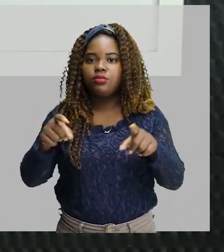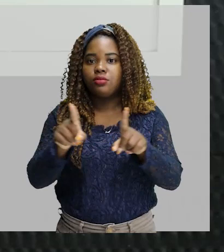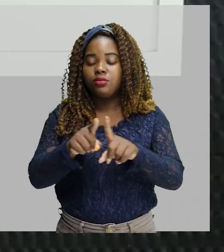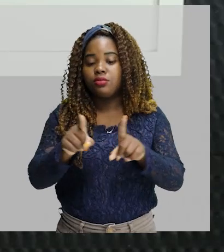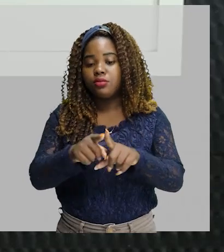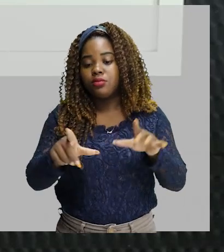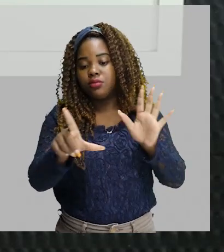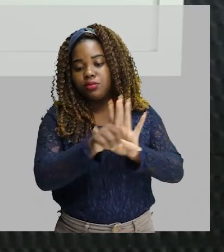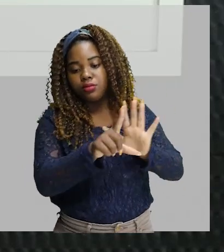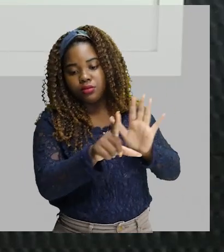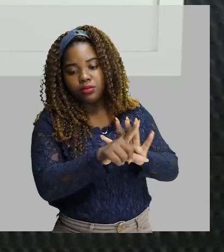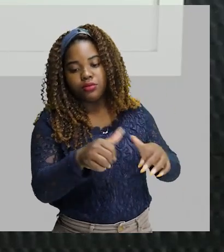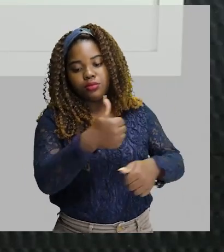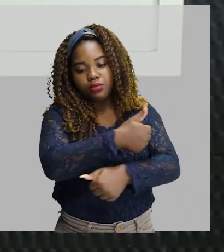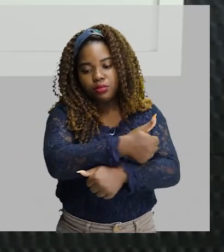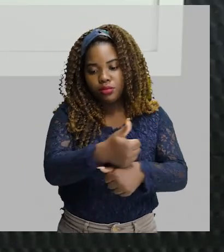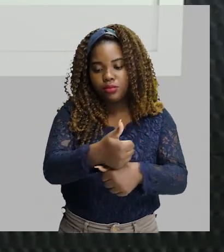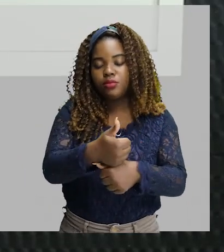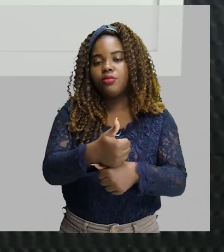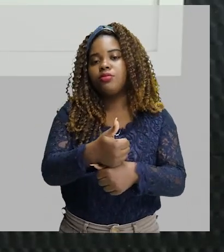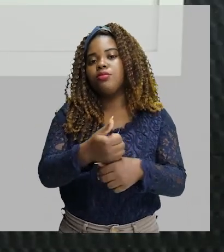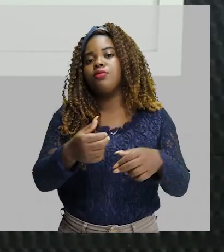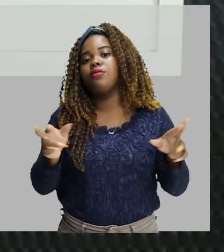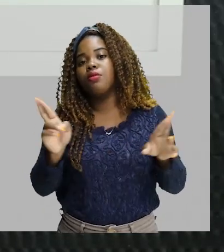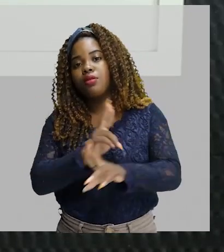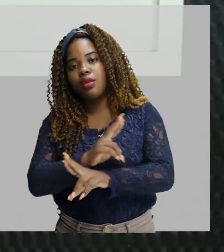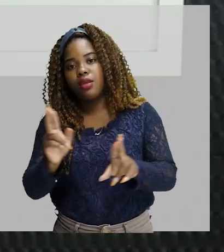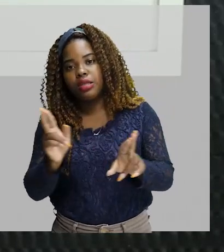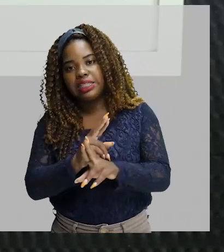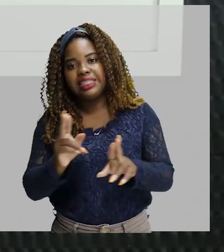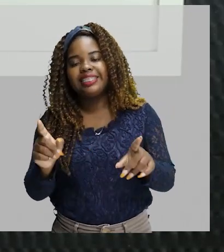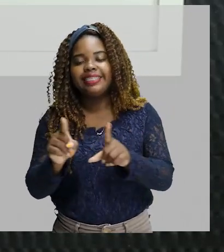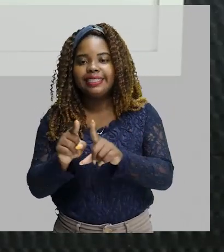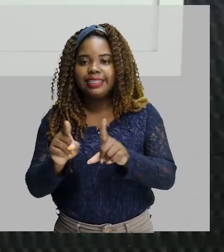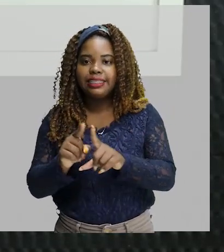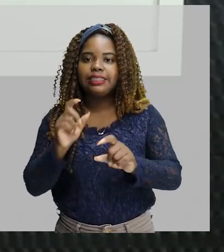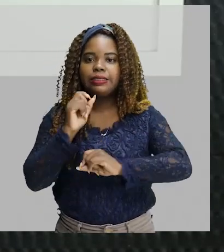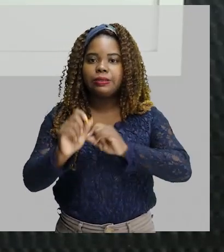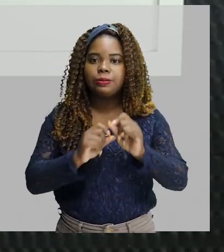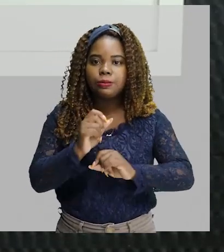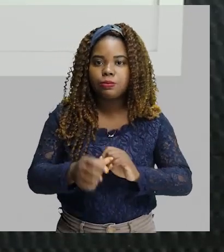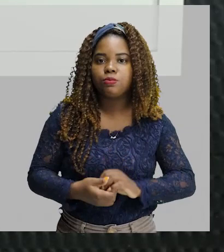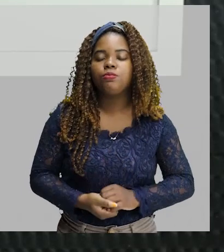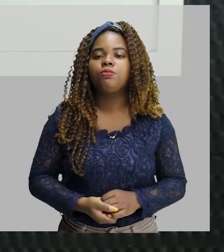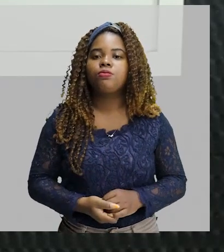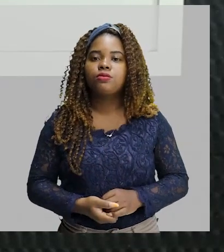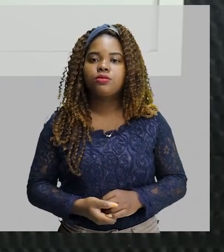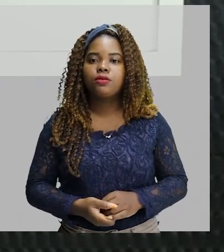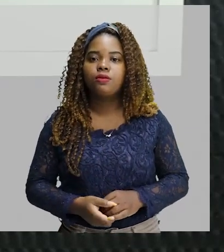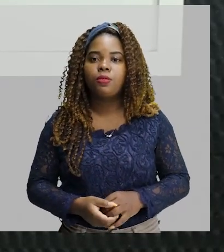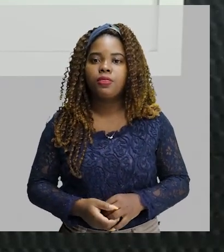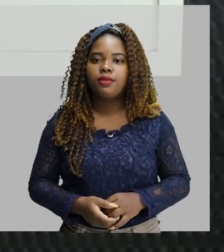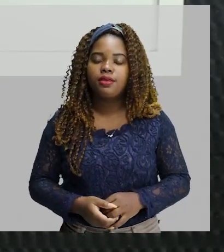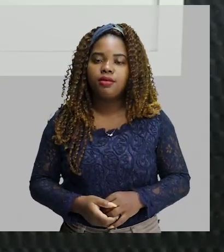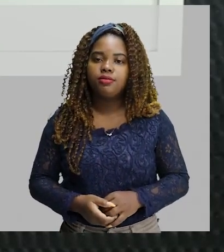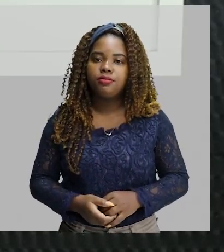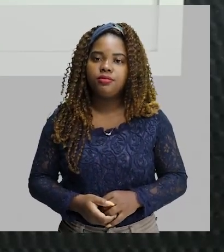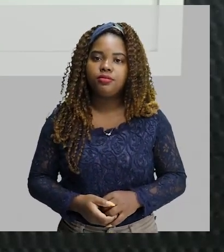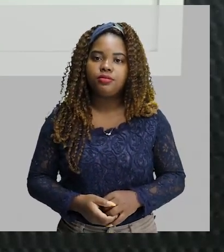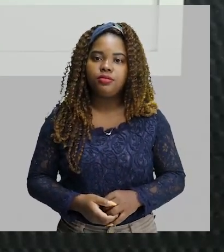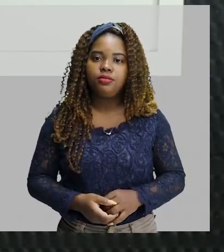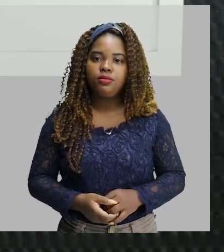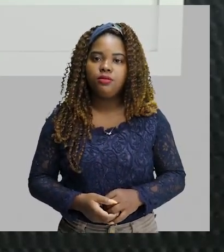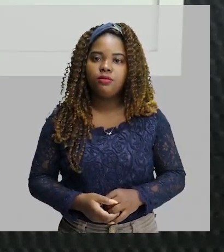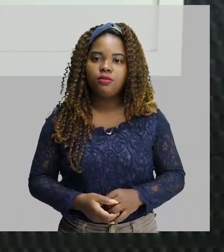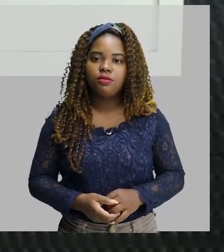lei moral aqui, ó, ela de forma autônoma, olha que prato cheio hoje você tem, que